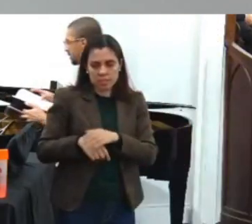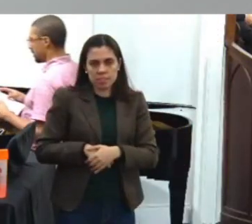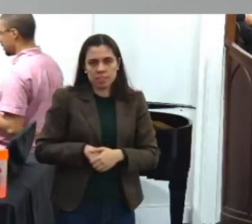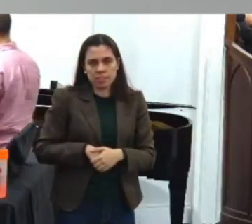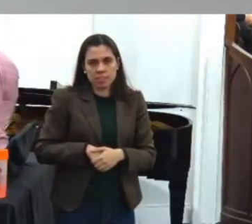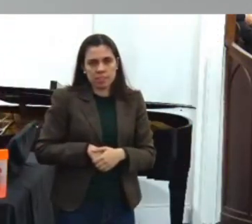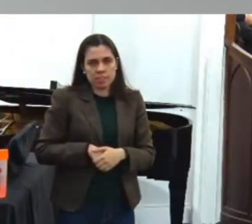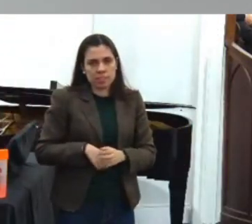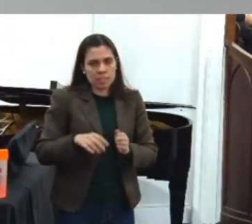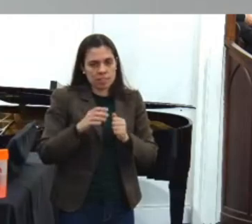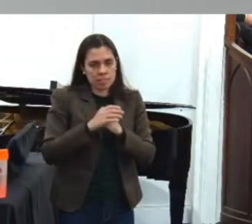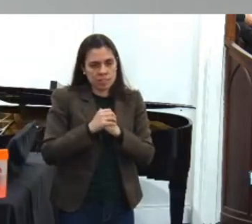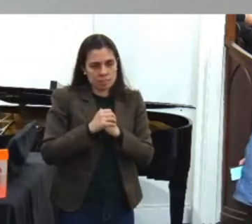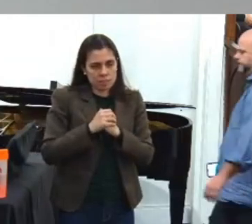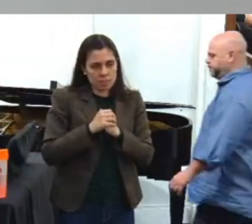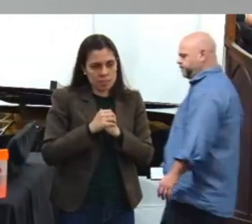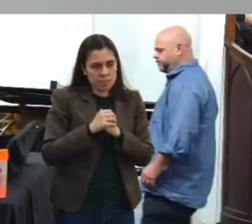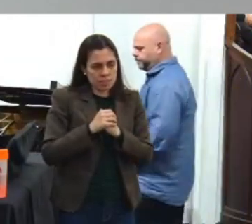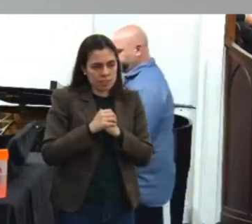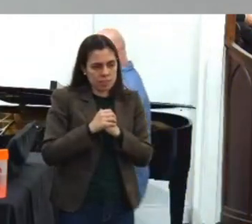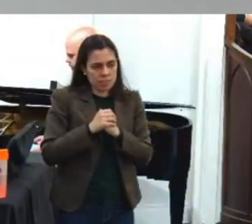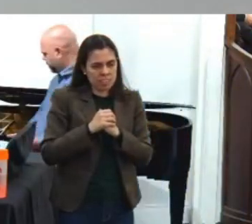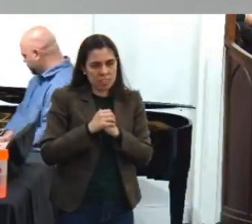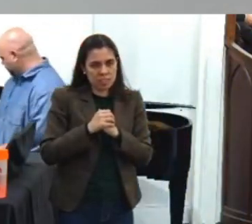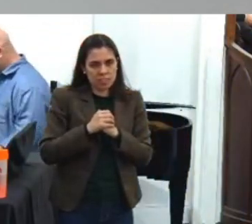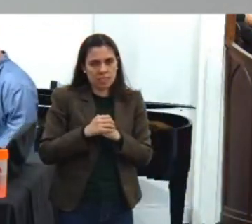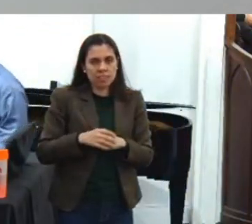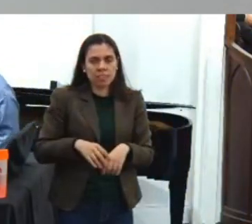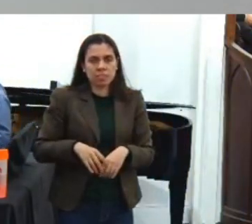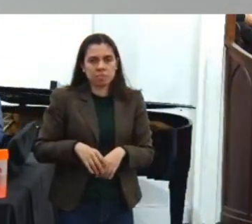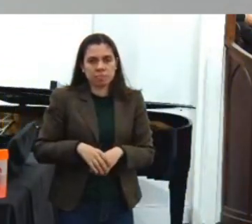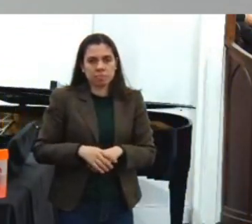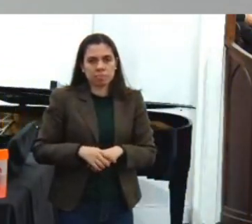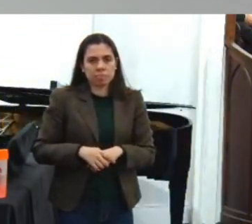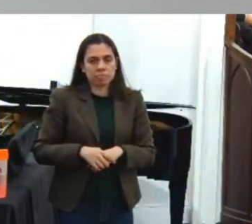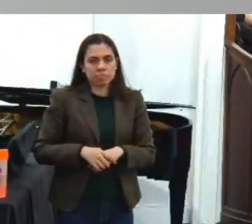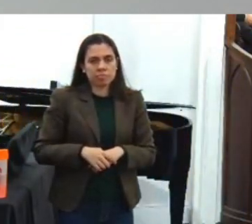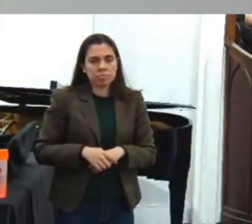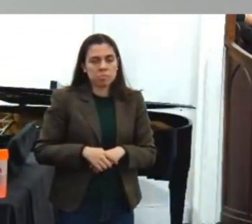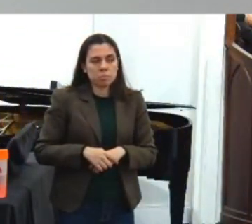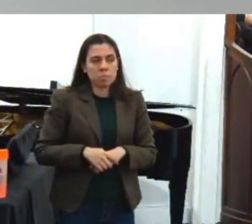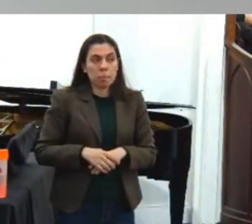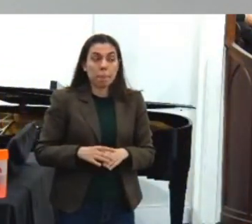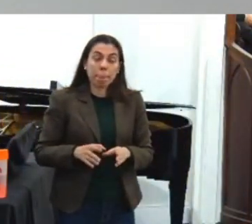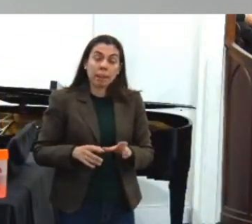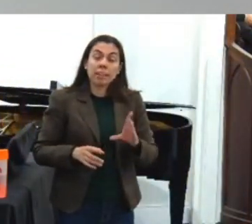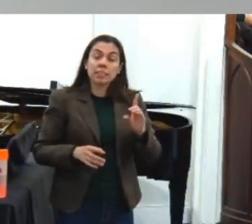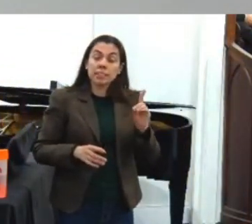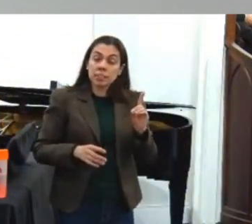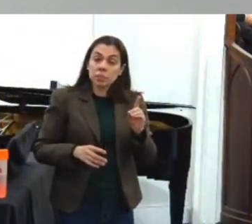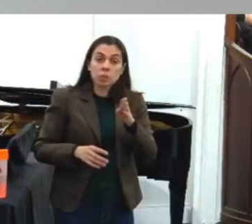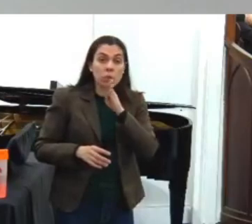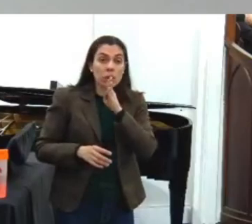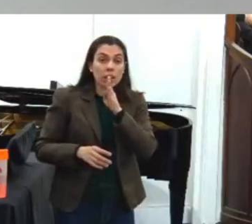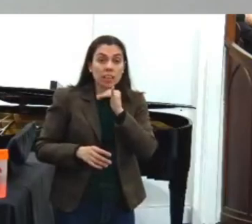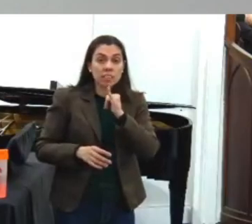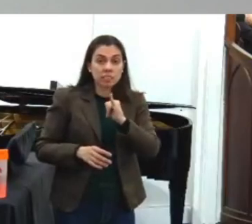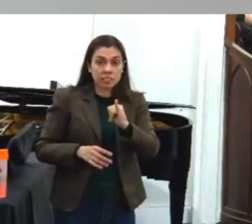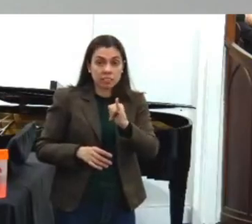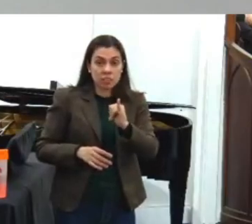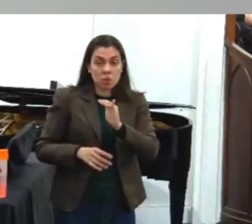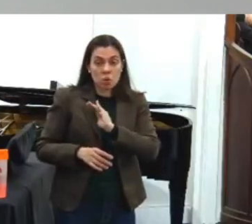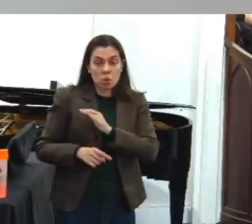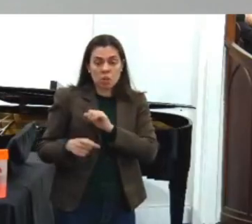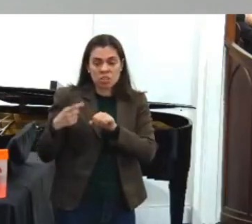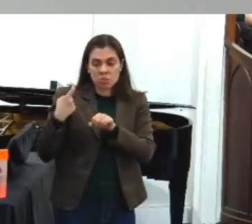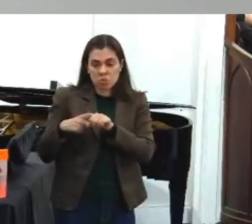coração. O Senhor sabe se você está presente nessa noite aqui, simplesmente de corpo presente,